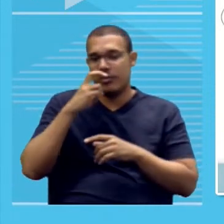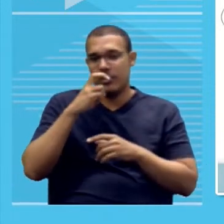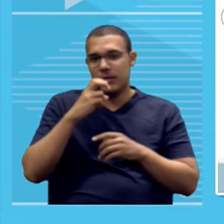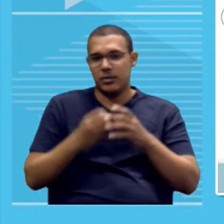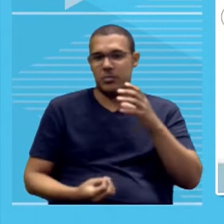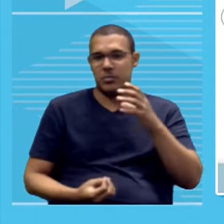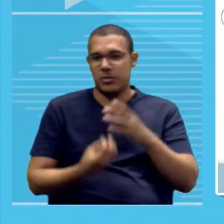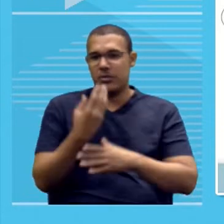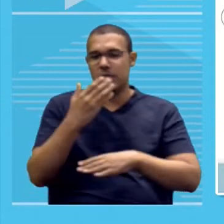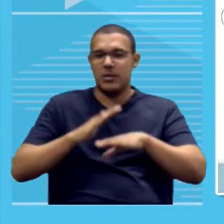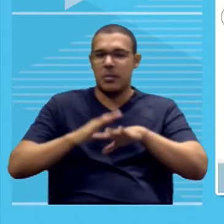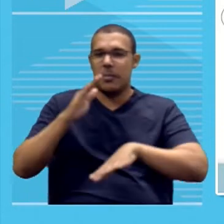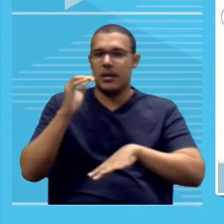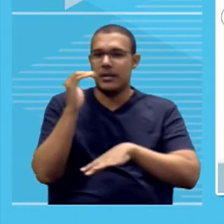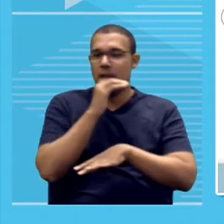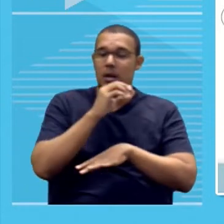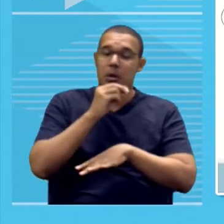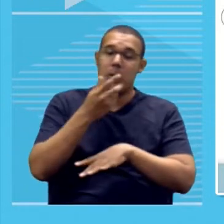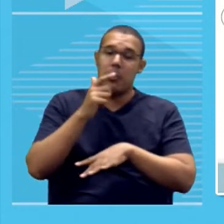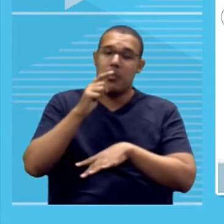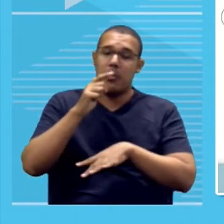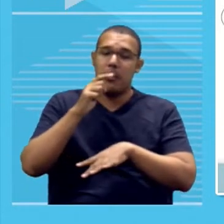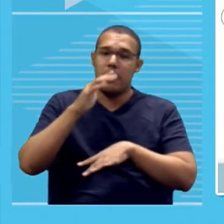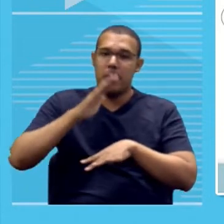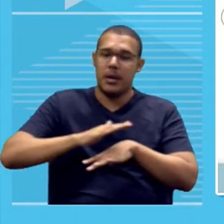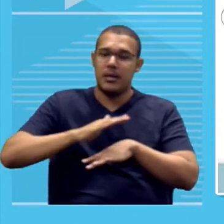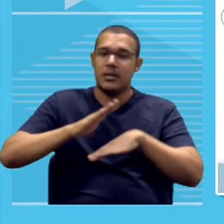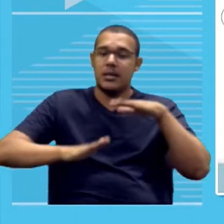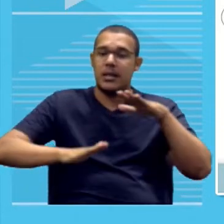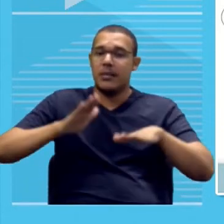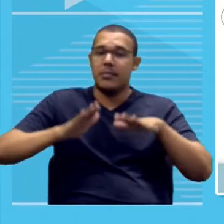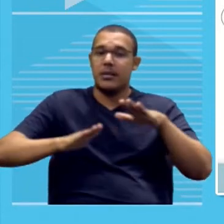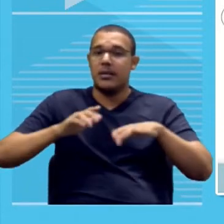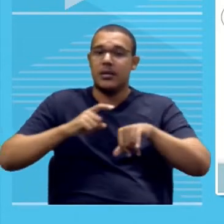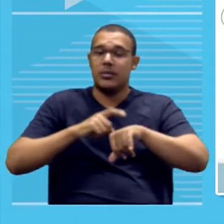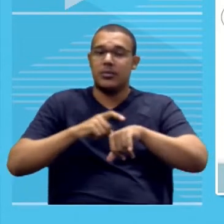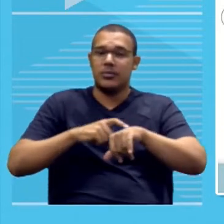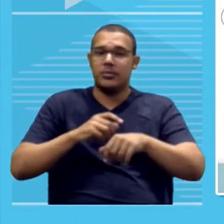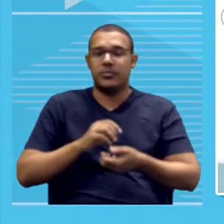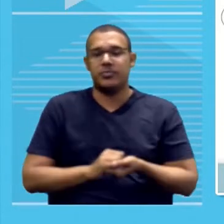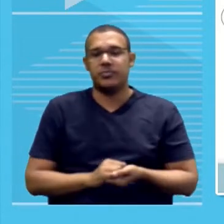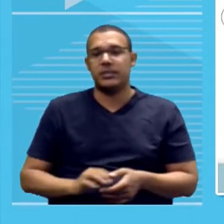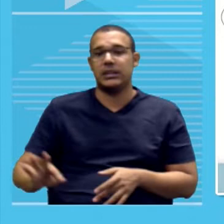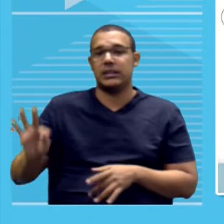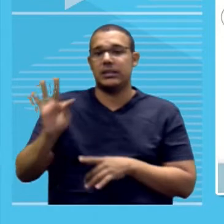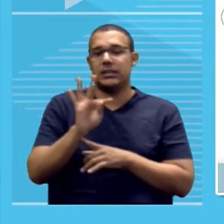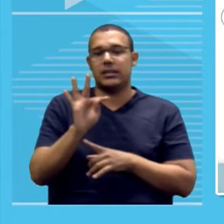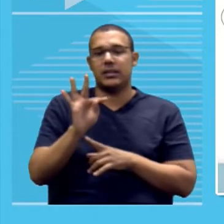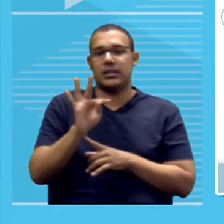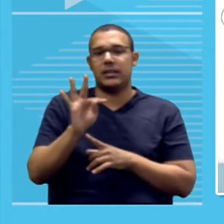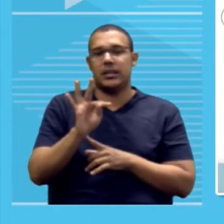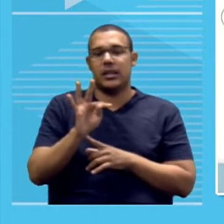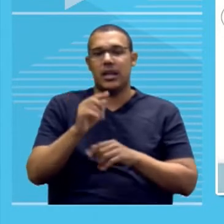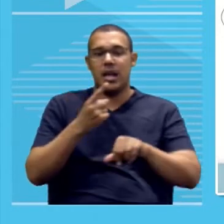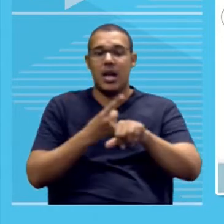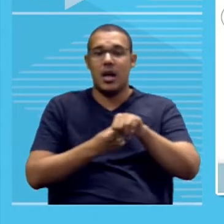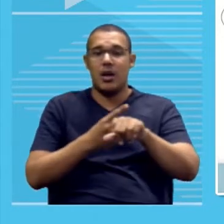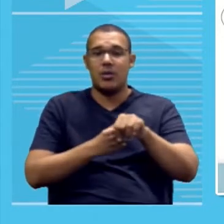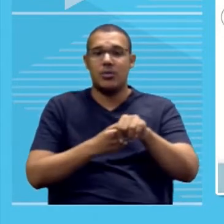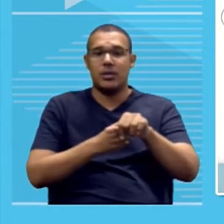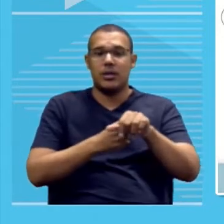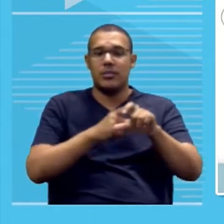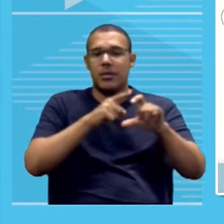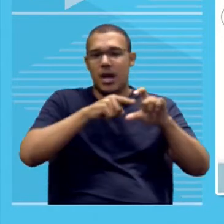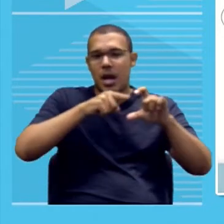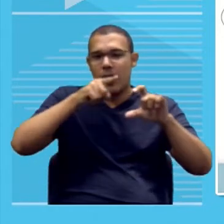produz mais calor ou menos calor, dependendo da situação que você quer. E T é o tempo que a corrente elétrica leva para percorrer esse